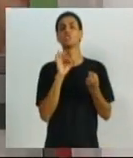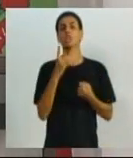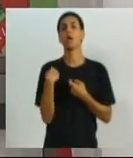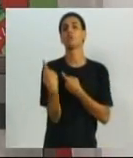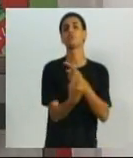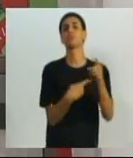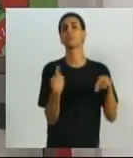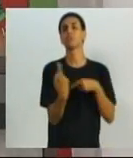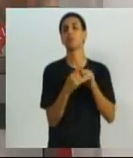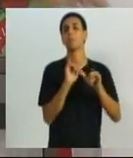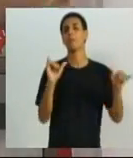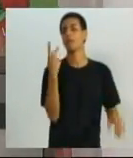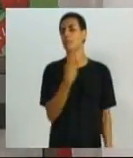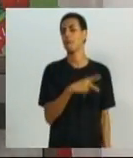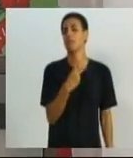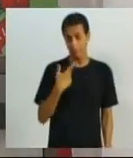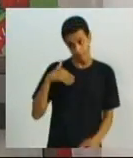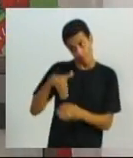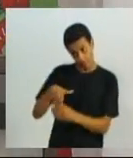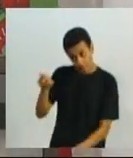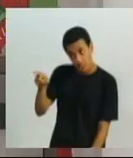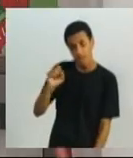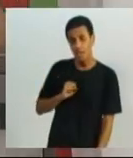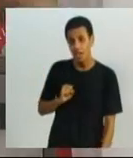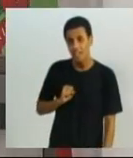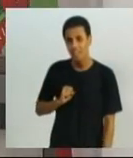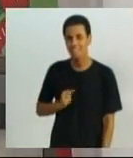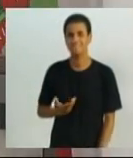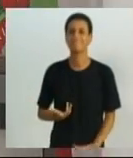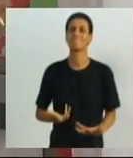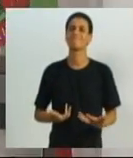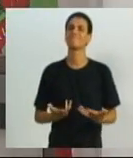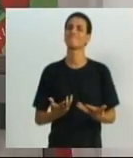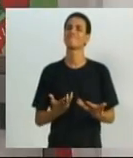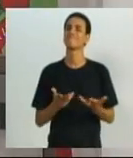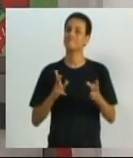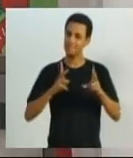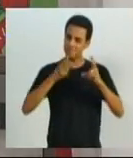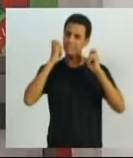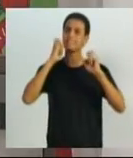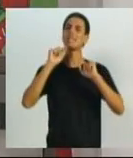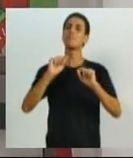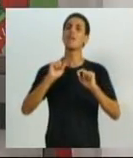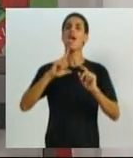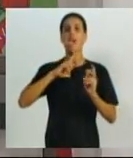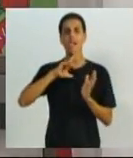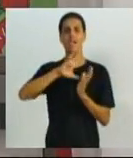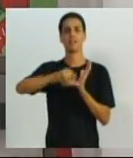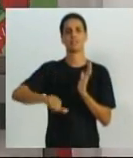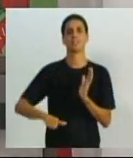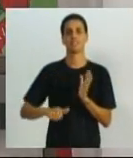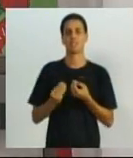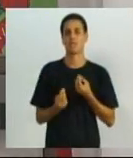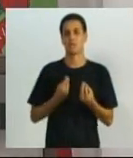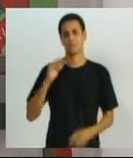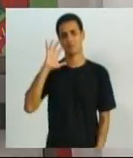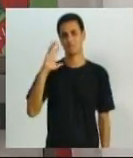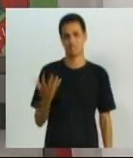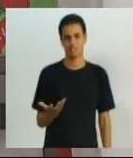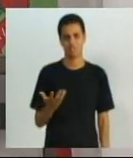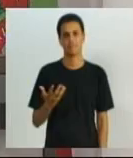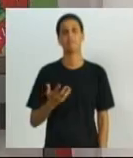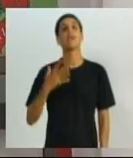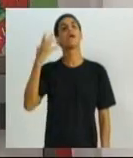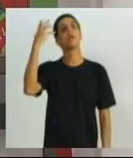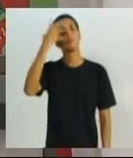fazer propaganda para ele. Não, mas eu vou votar para ti. Pô, então aí a gente vê, né, a corrupção, como é que funciona. Né? Porque é muito